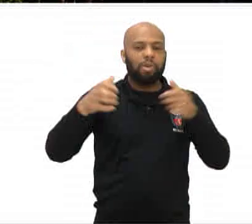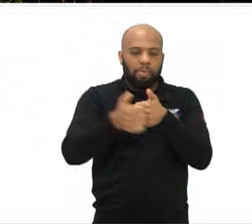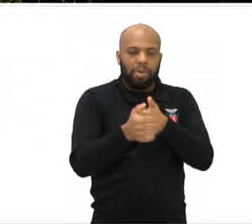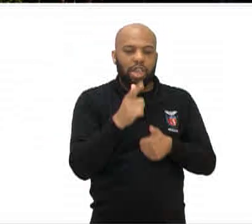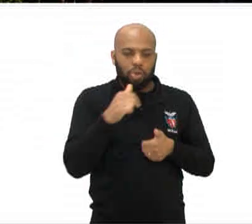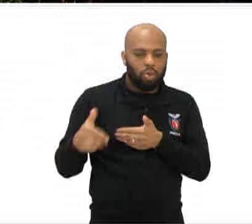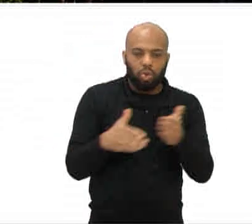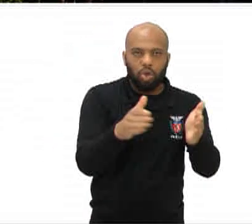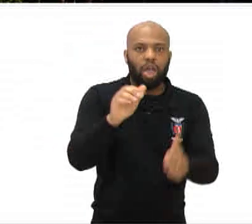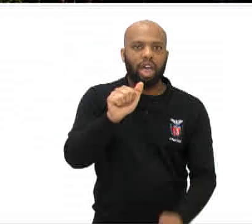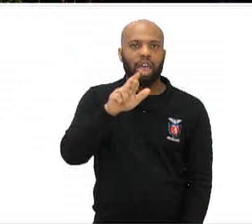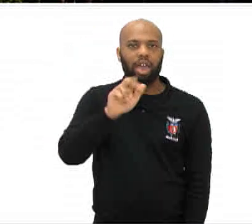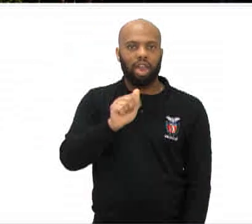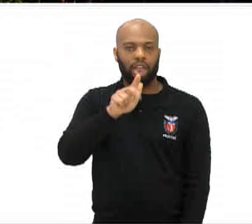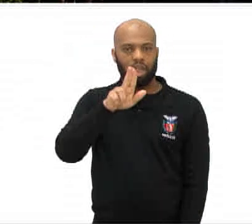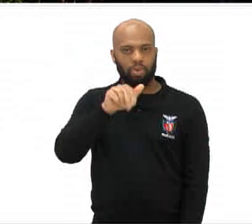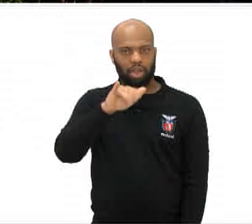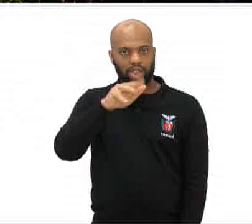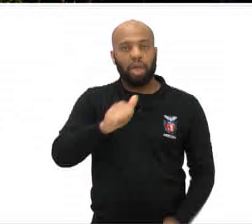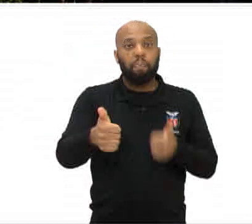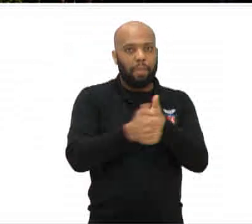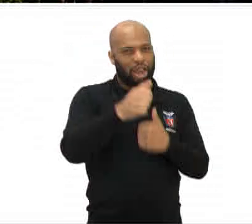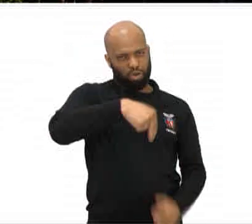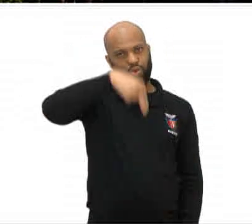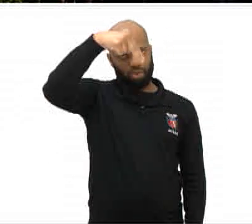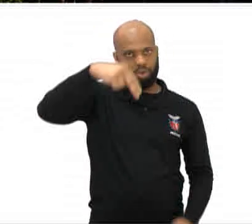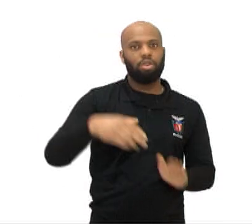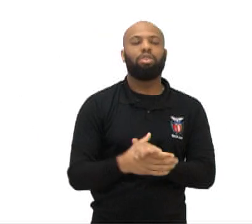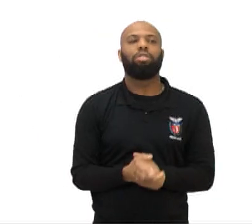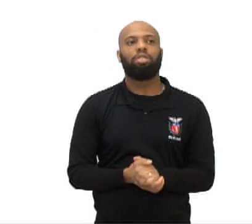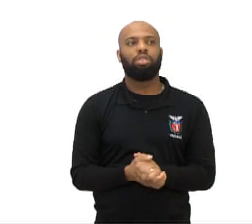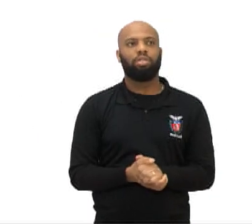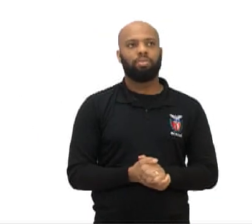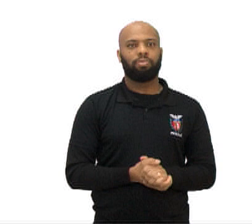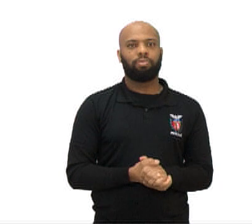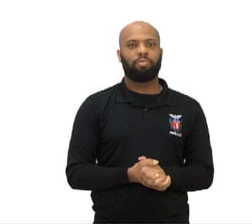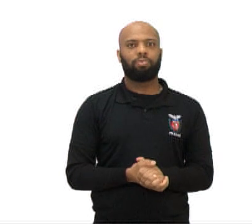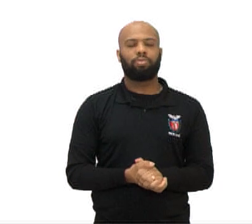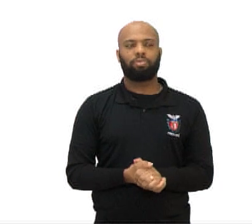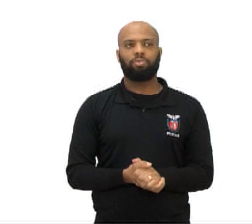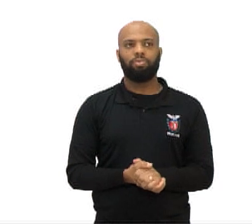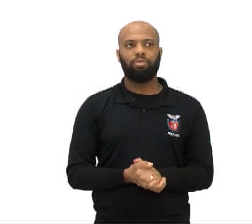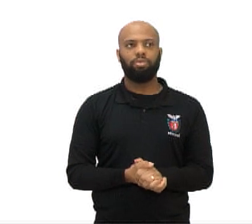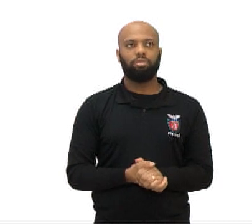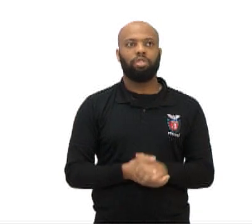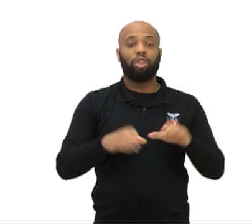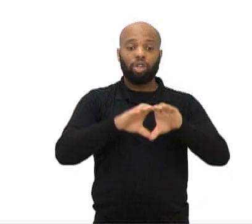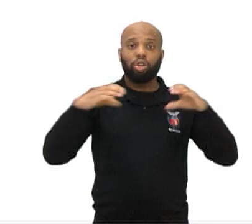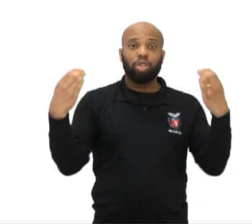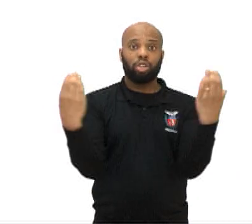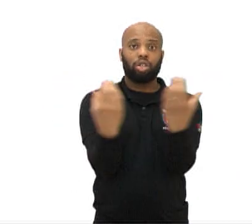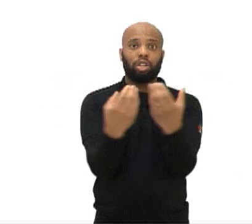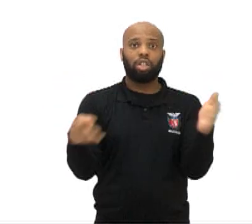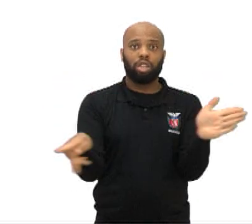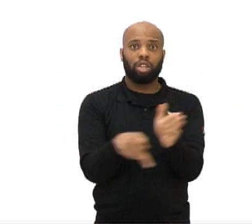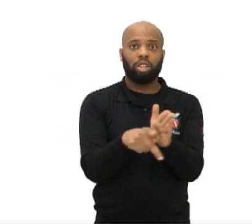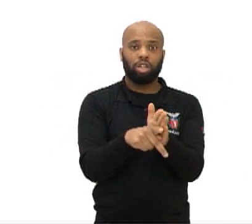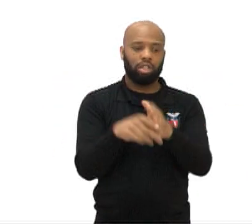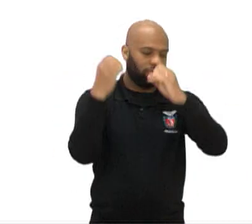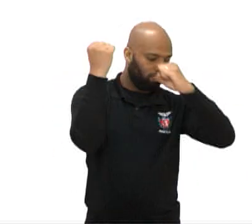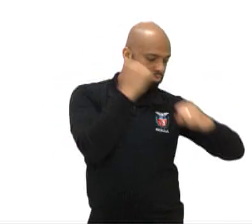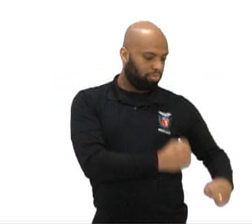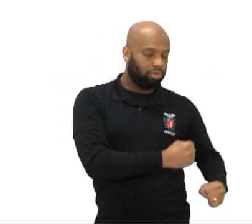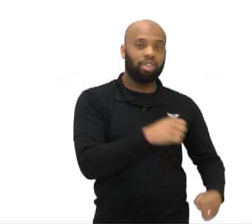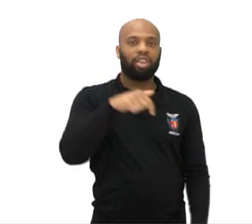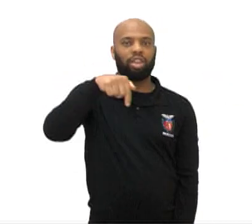já próximo da região Norte, tá? Nas várzeas do rio. Comunidades quilombolas que nós vamos ter